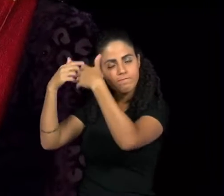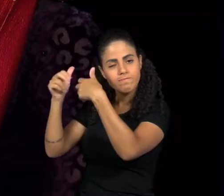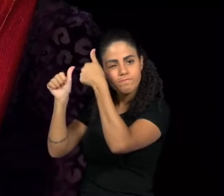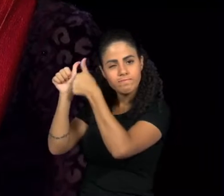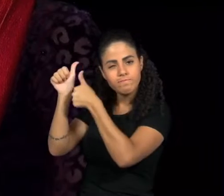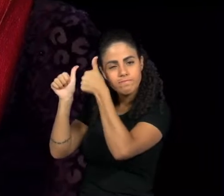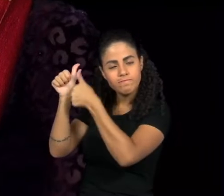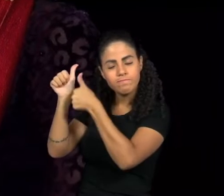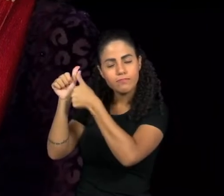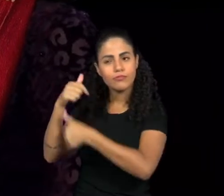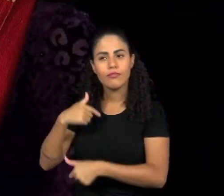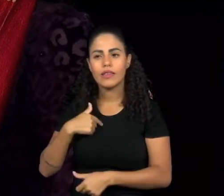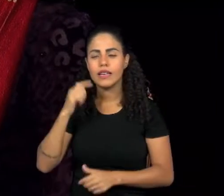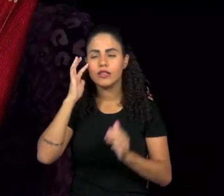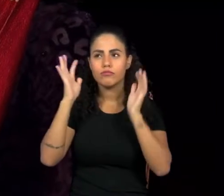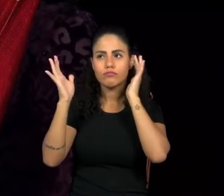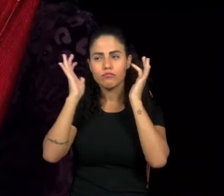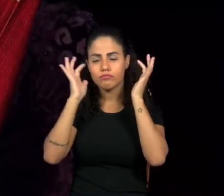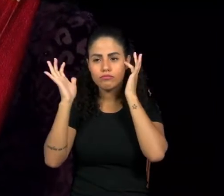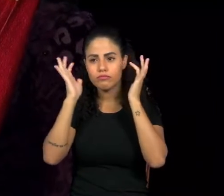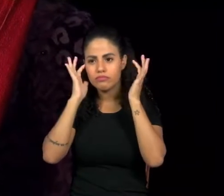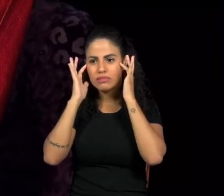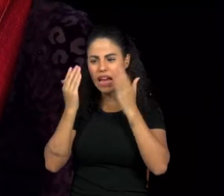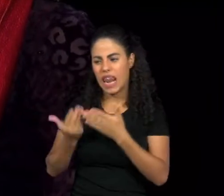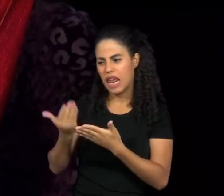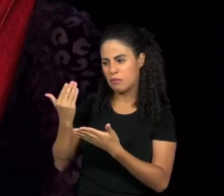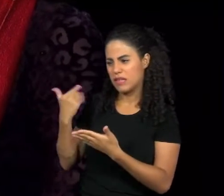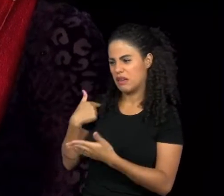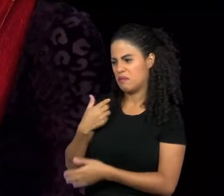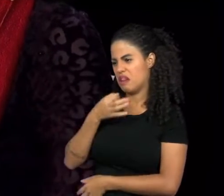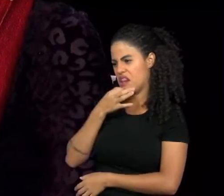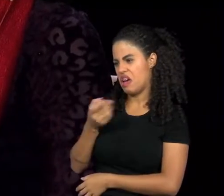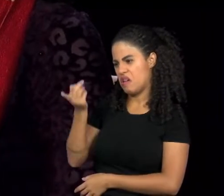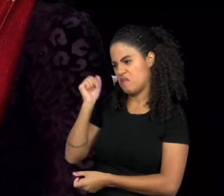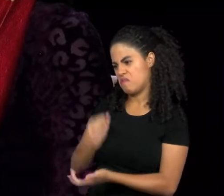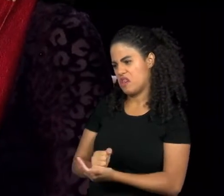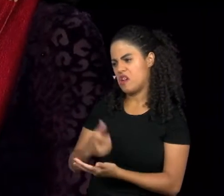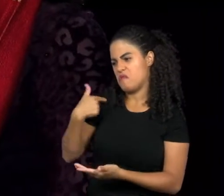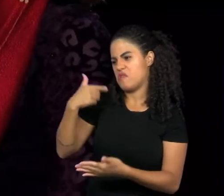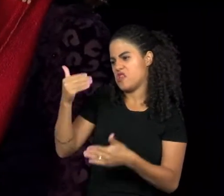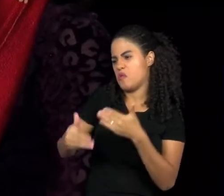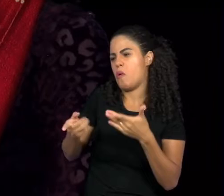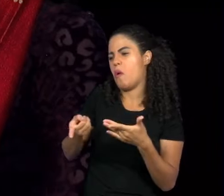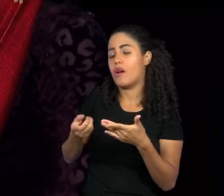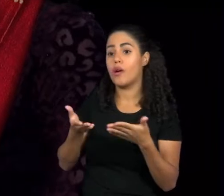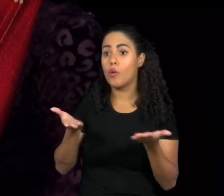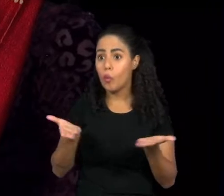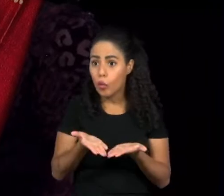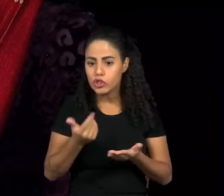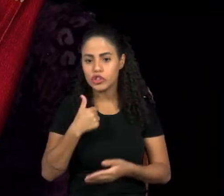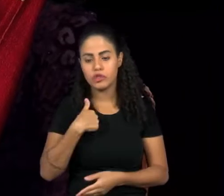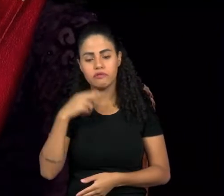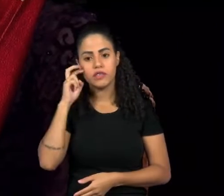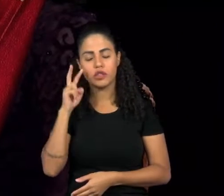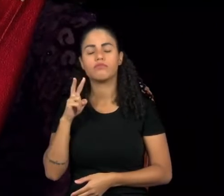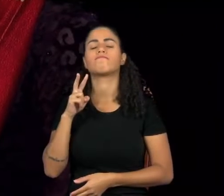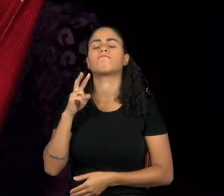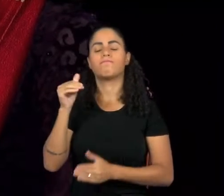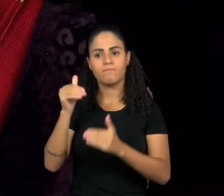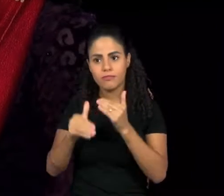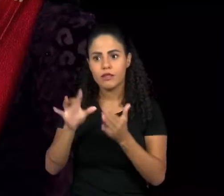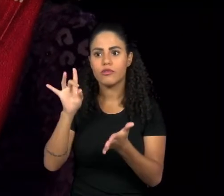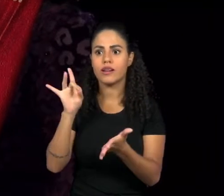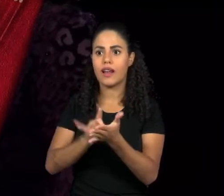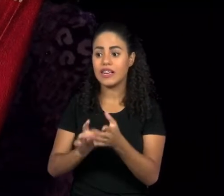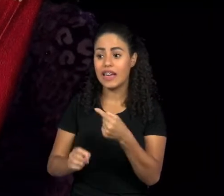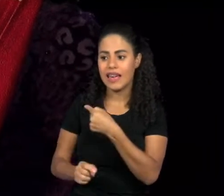que era uma antipatia e até um preconceito demais, era também cuidado, né? Tinha